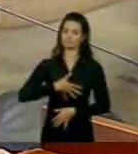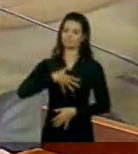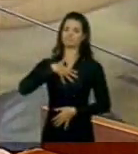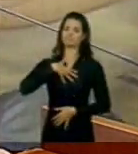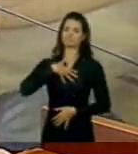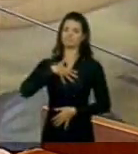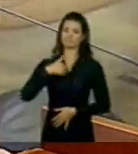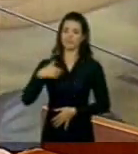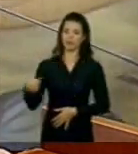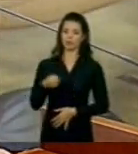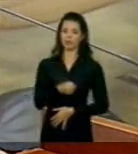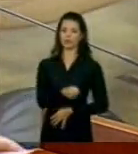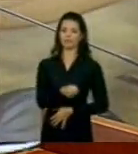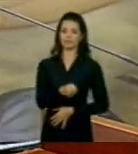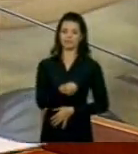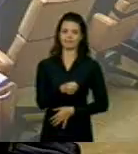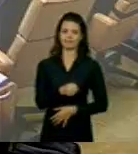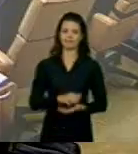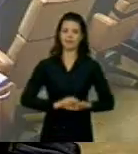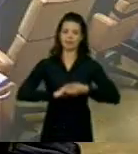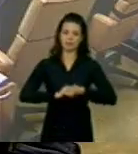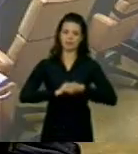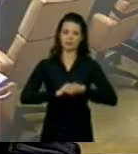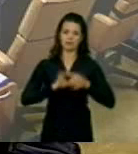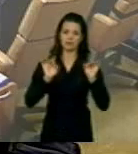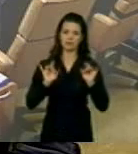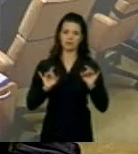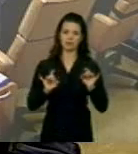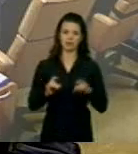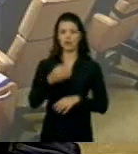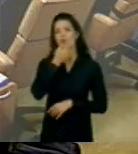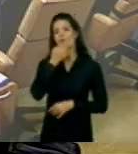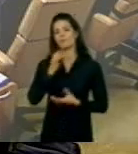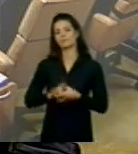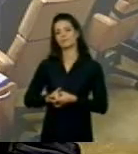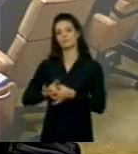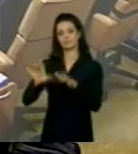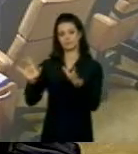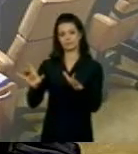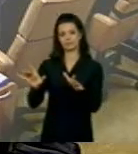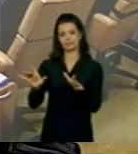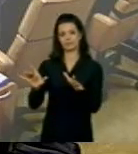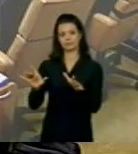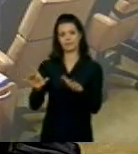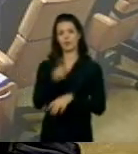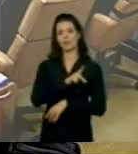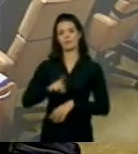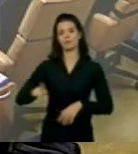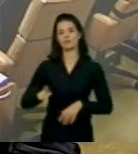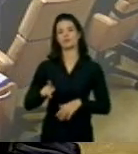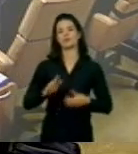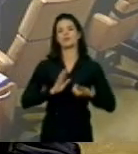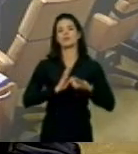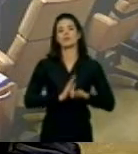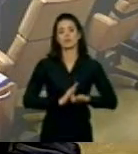faz merecer. E saúdo aqui de modo especial aquele que me permitiu, de maneira direta, isso, o presidente da Câmara dos